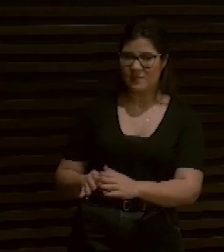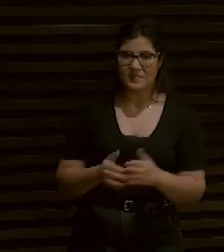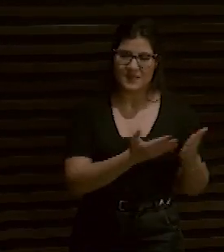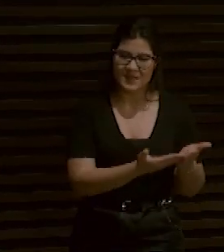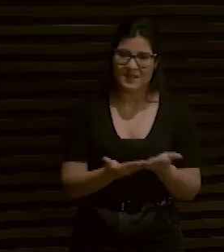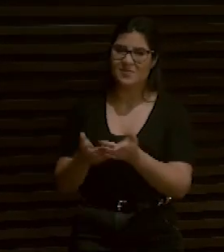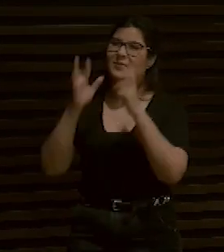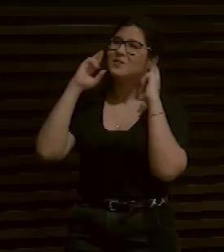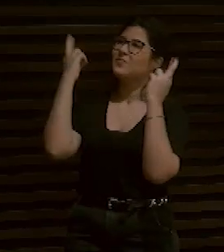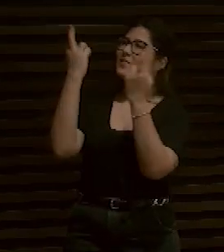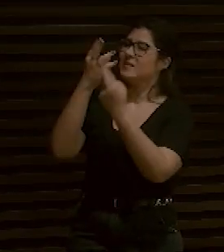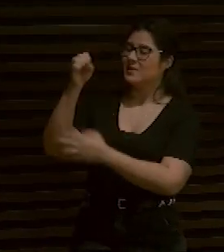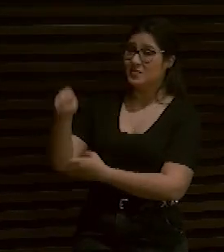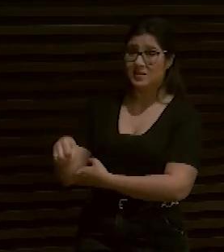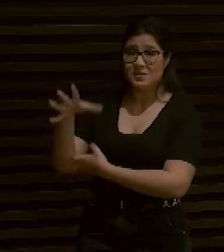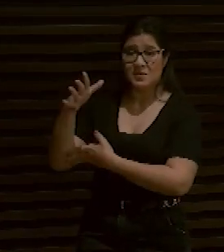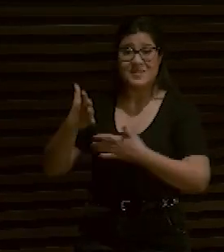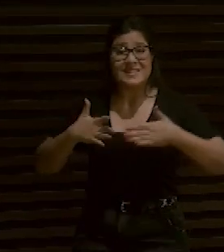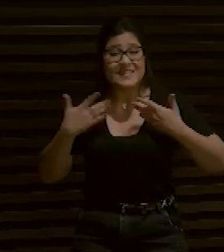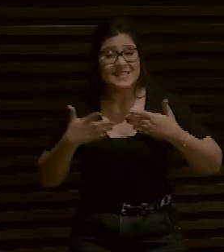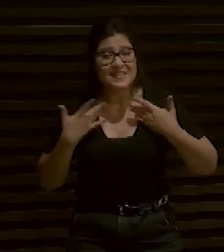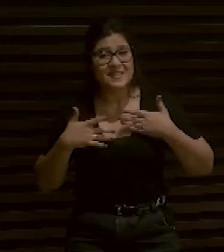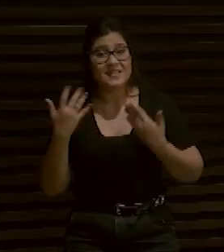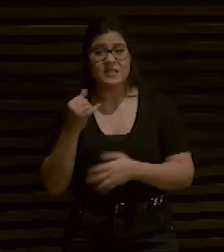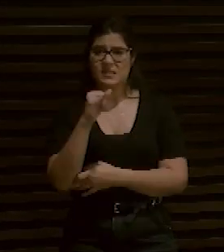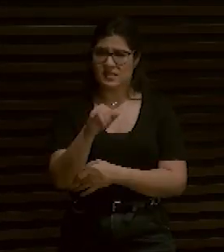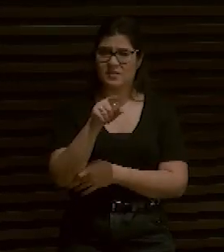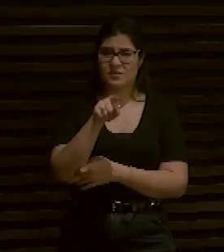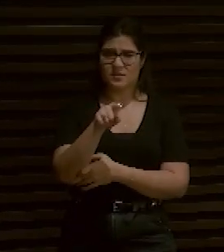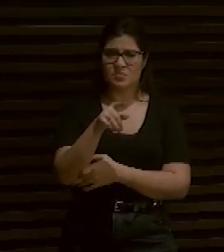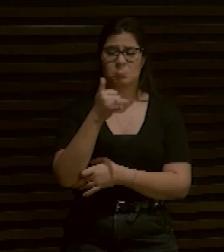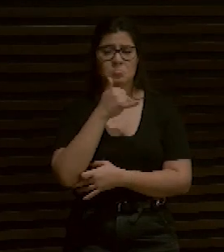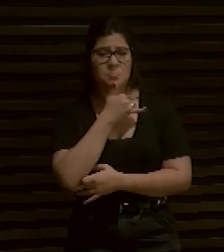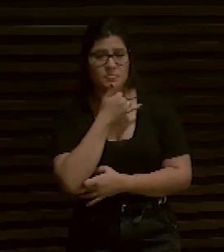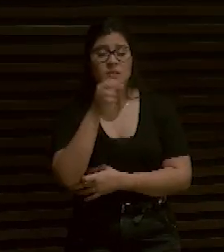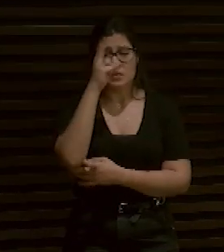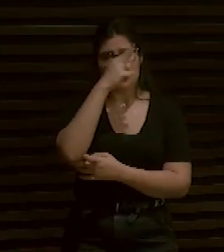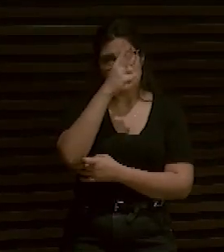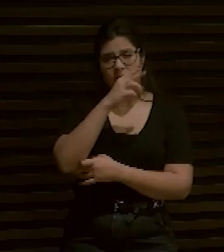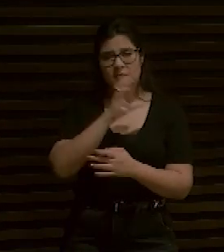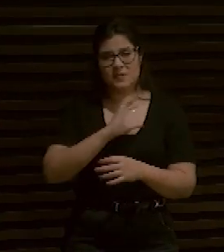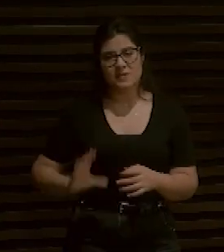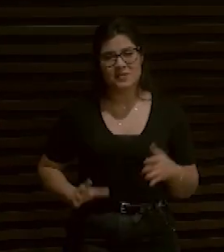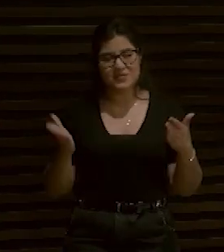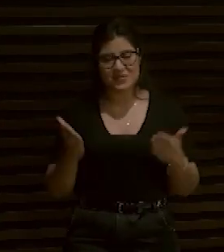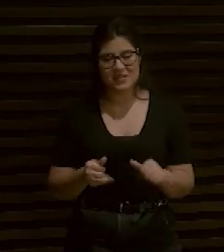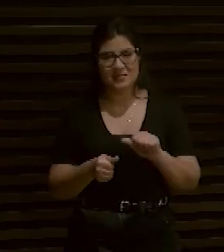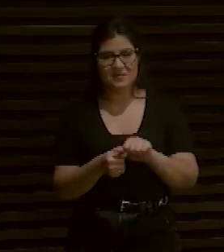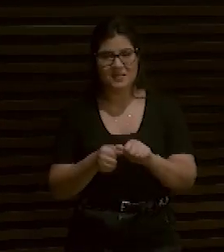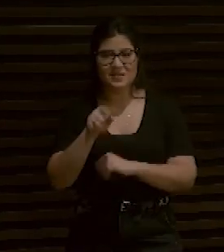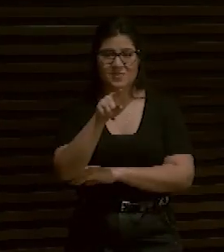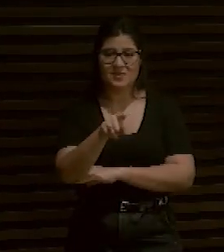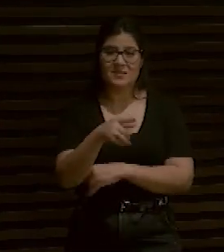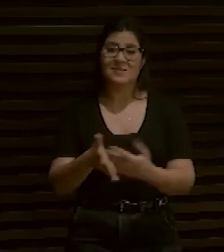esse é motivo da minha alegria e da tua alegria. Se você tem andado cabisbaixo, lembre do que Cristo fez por você. É isso que pode